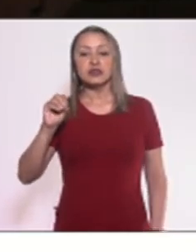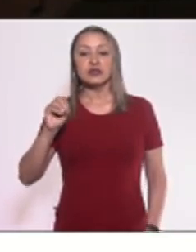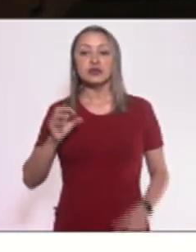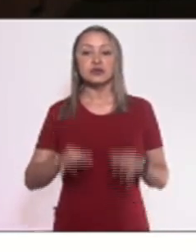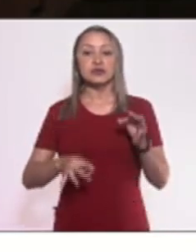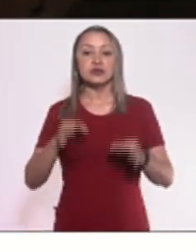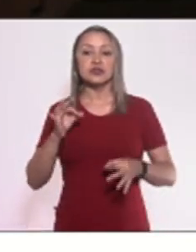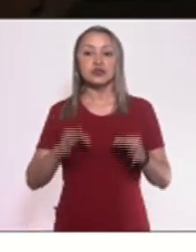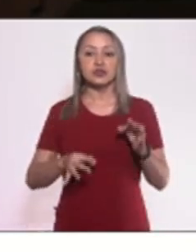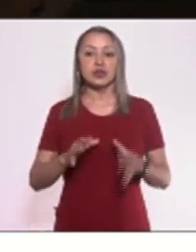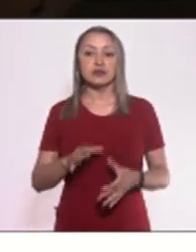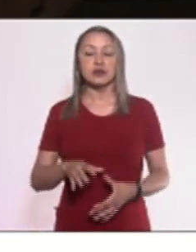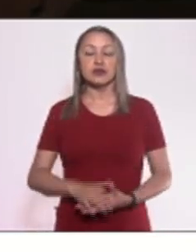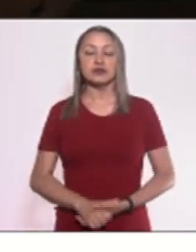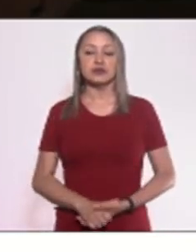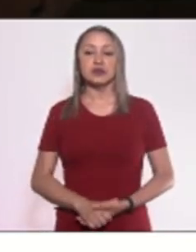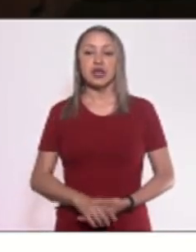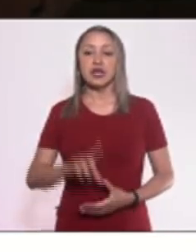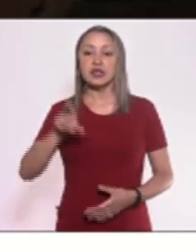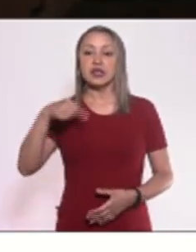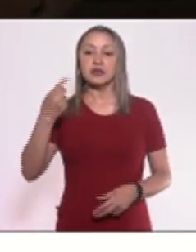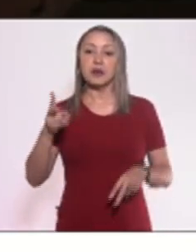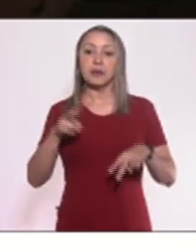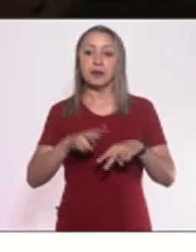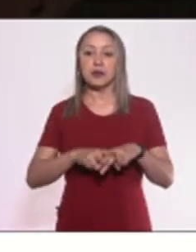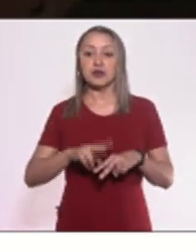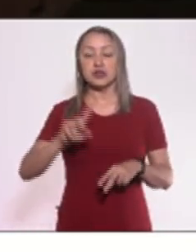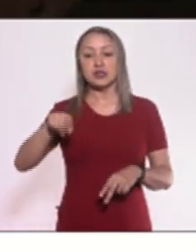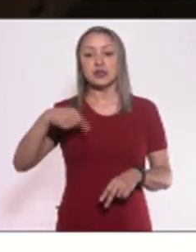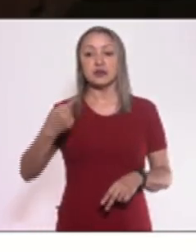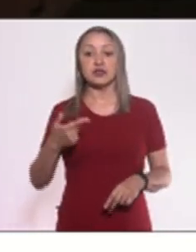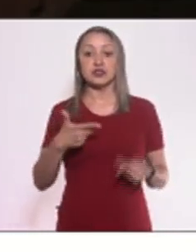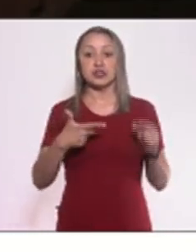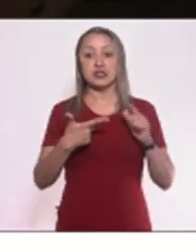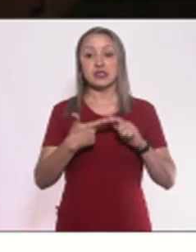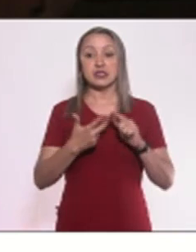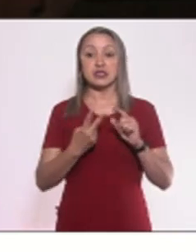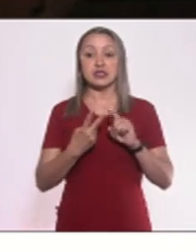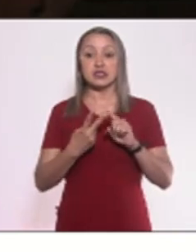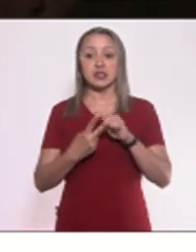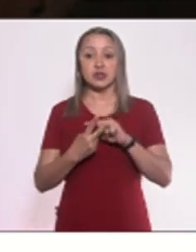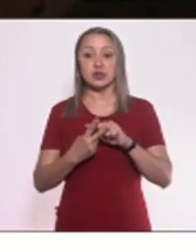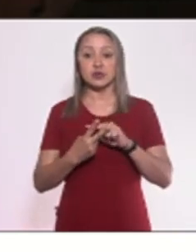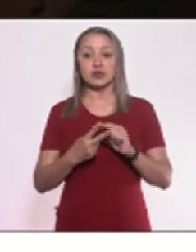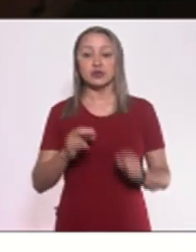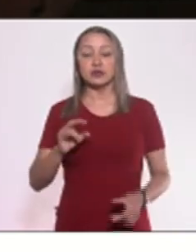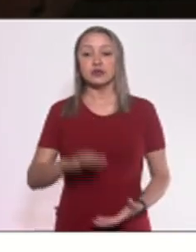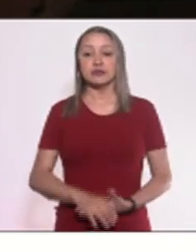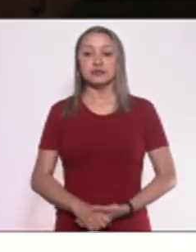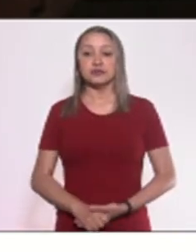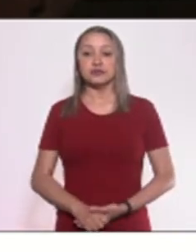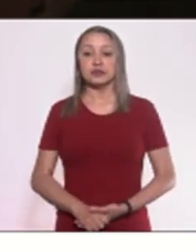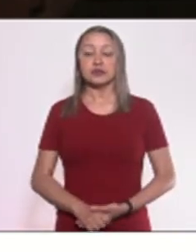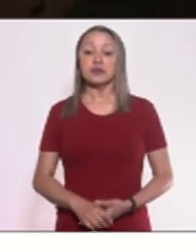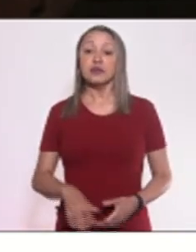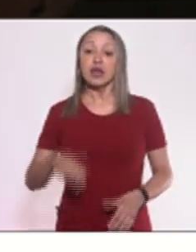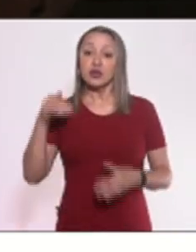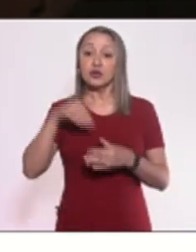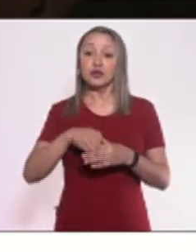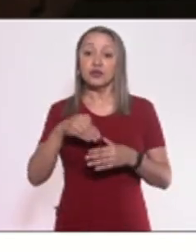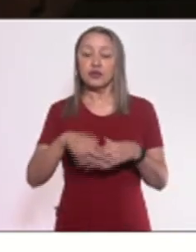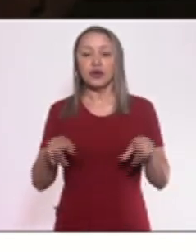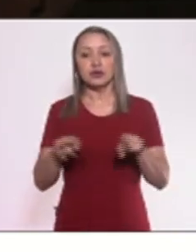pela prisão após condenação em segunda instância. E aí viria o voto de